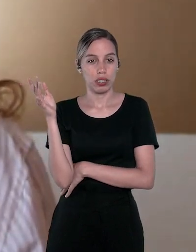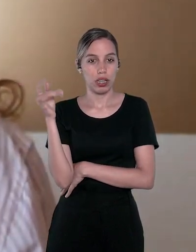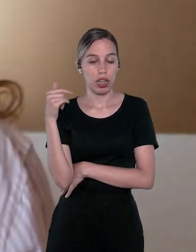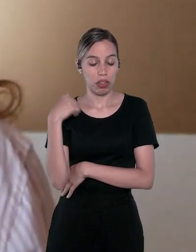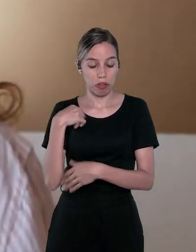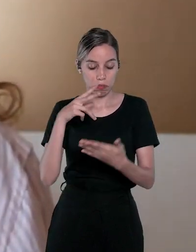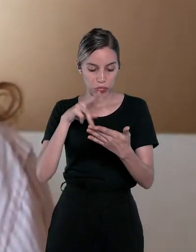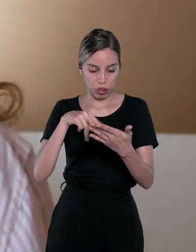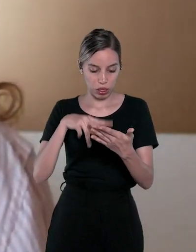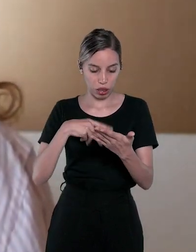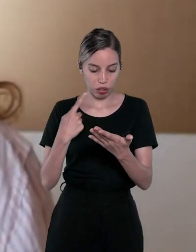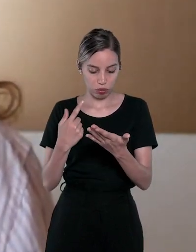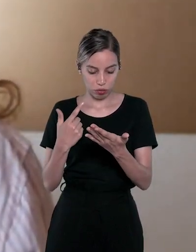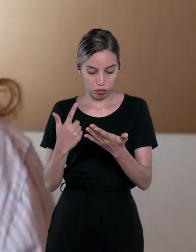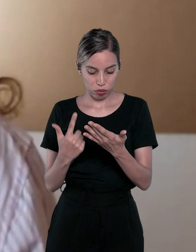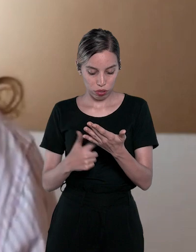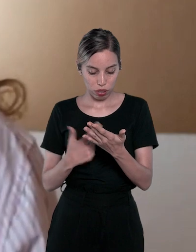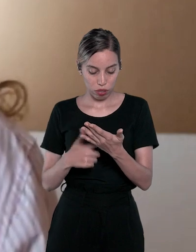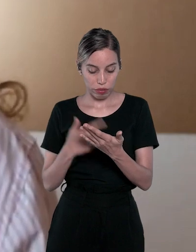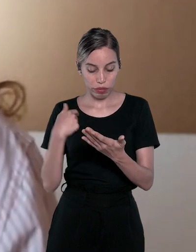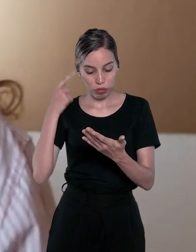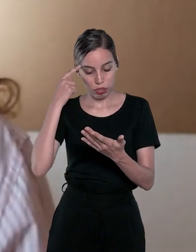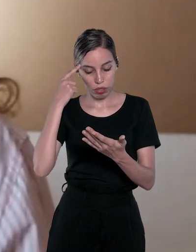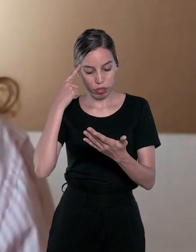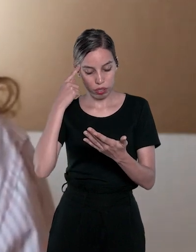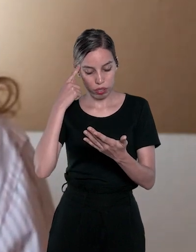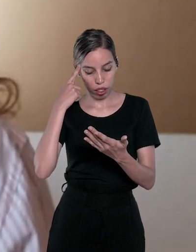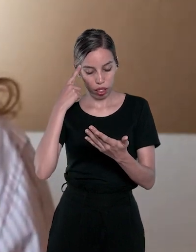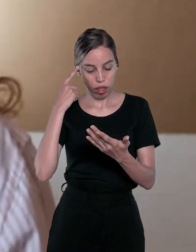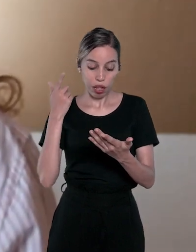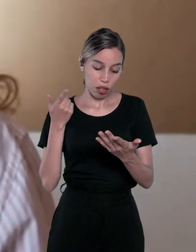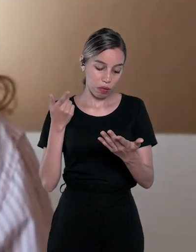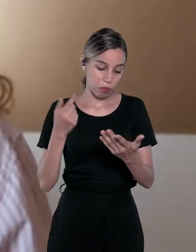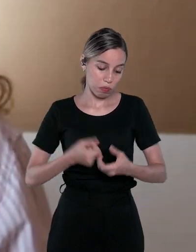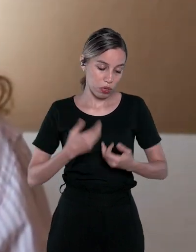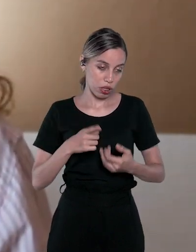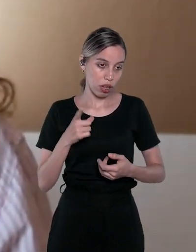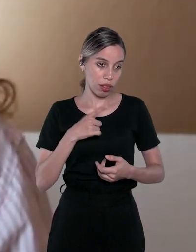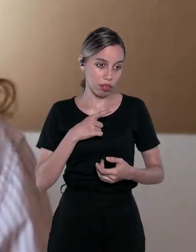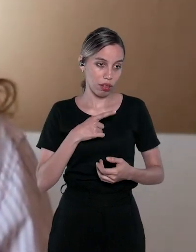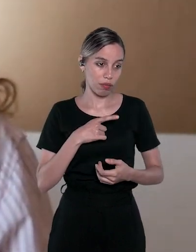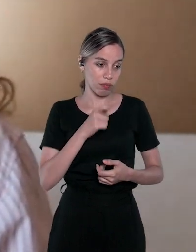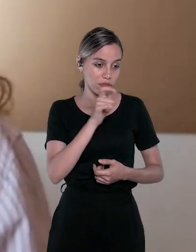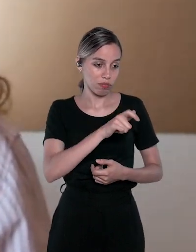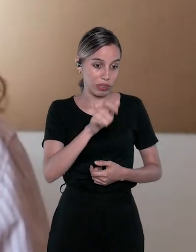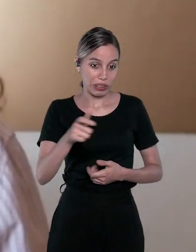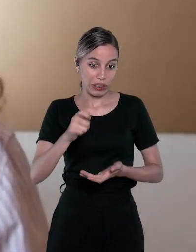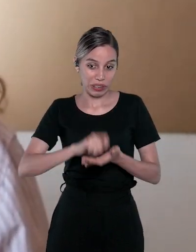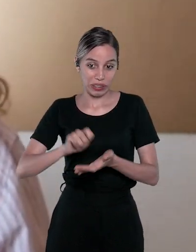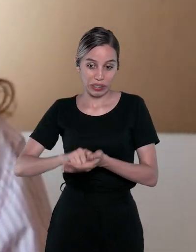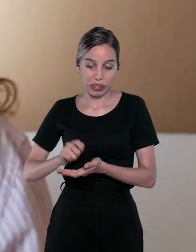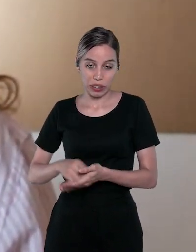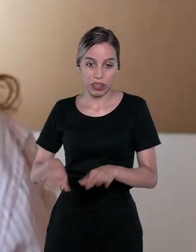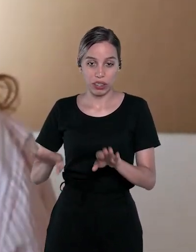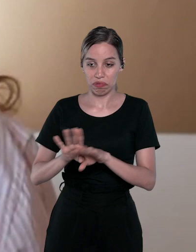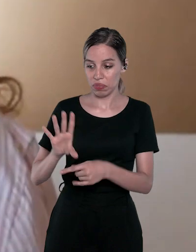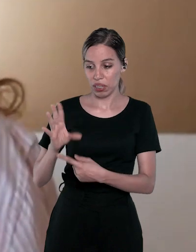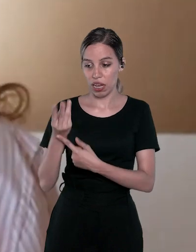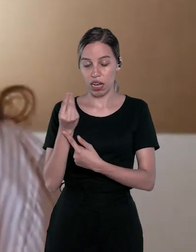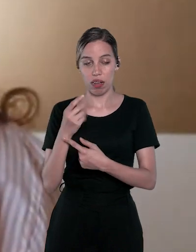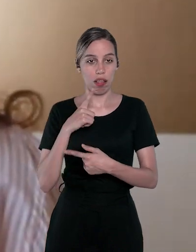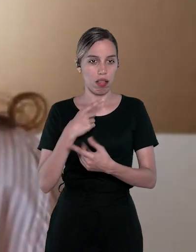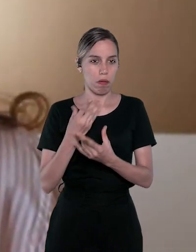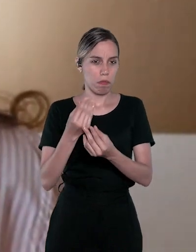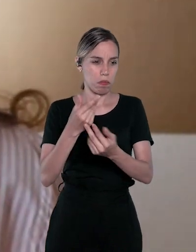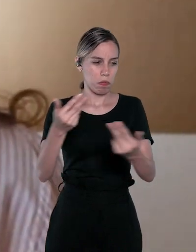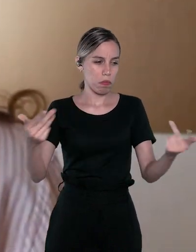da concorrência da poesia, né? Essa efervescência cultural, musical, das artes plásticas, com tanta